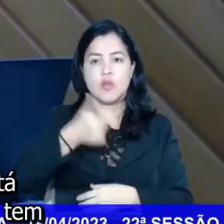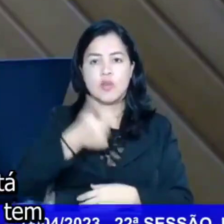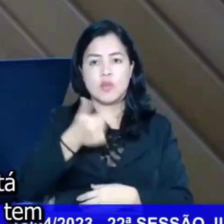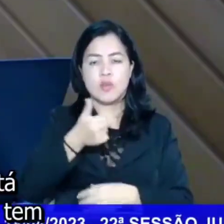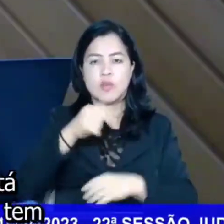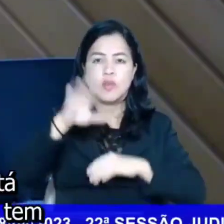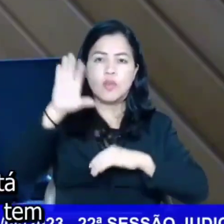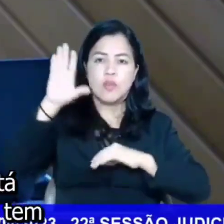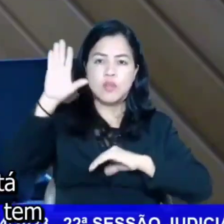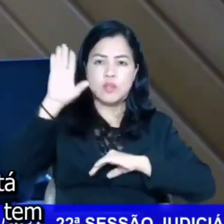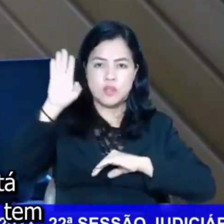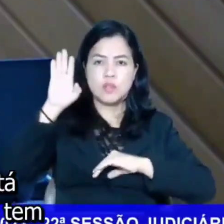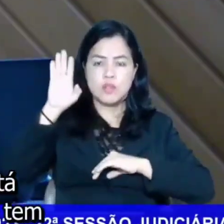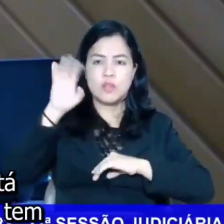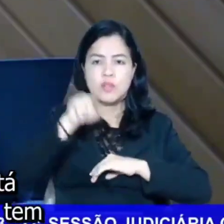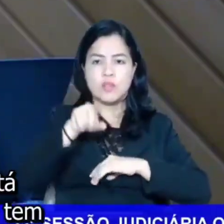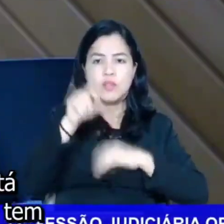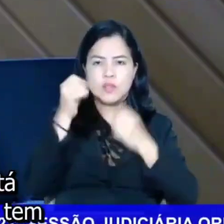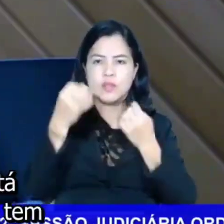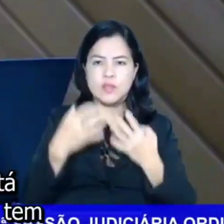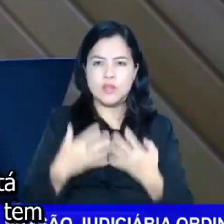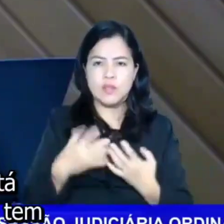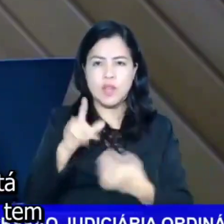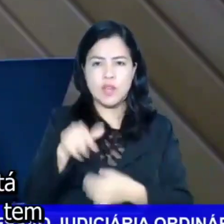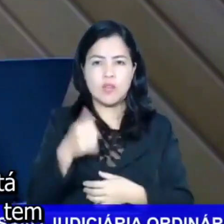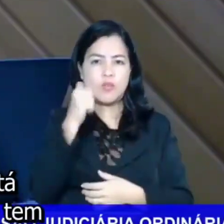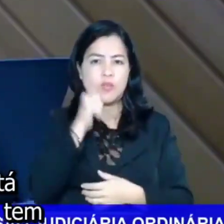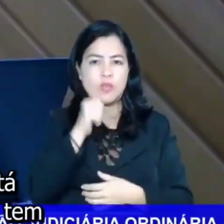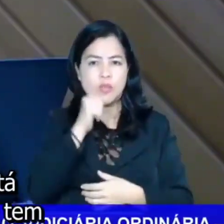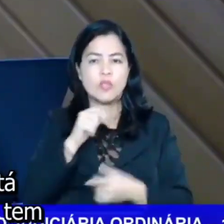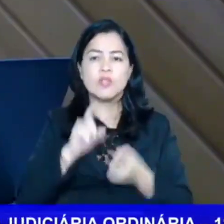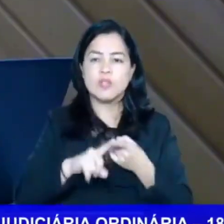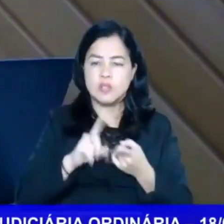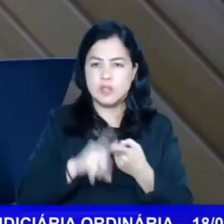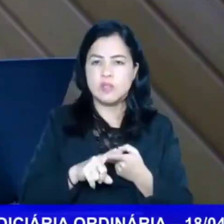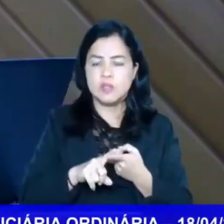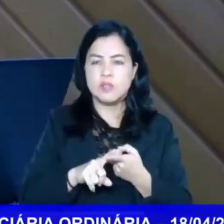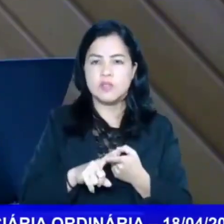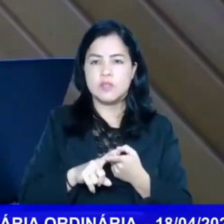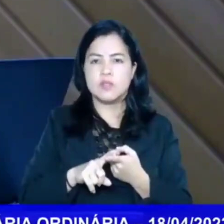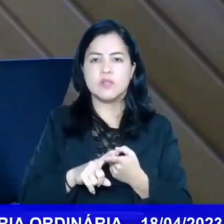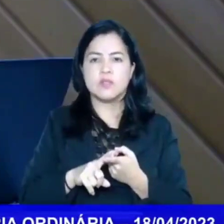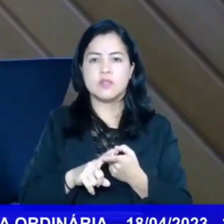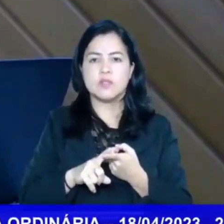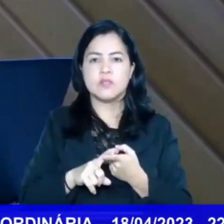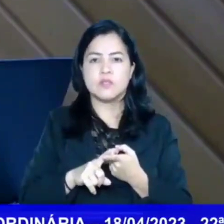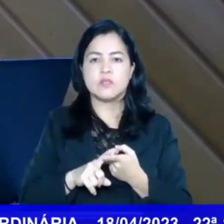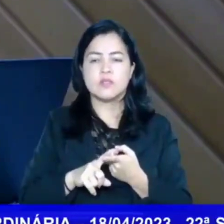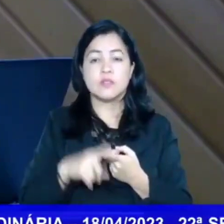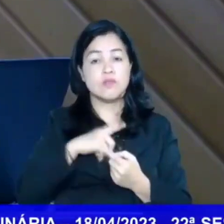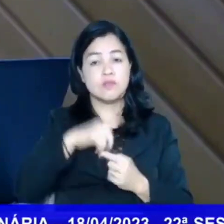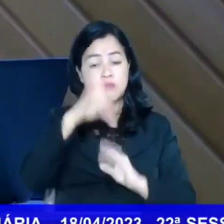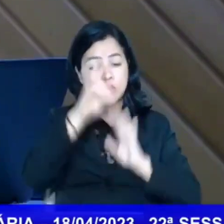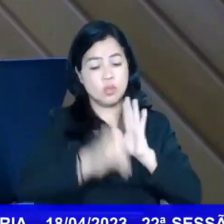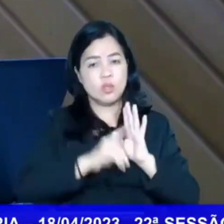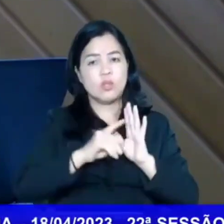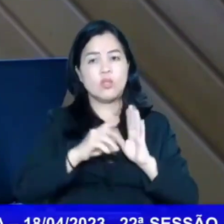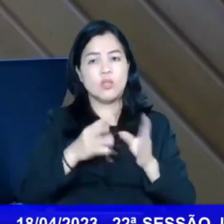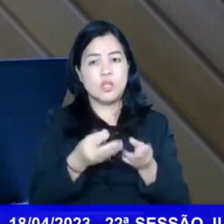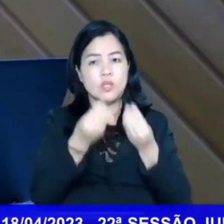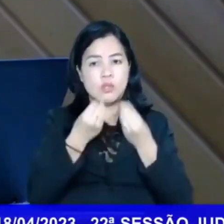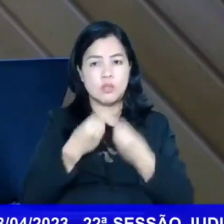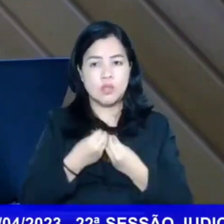que a candidata a qual ele está demandando é uma mulher, que também tem, por direito,